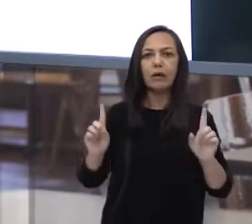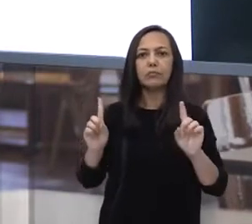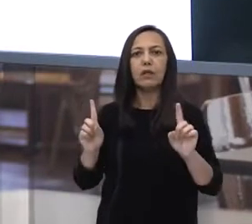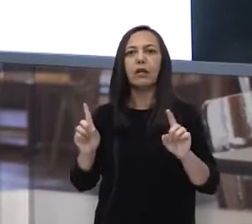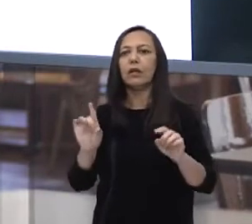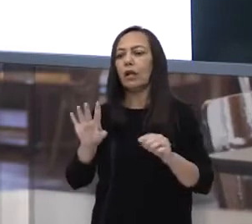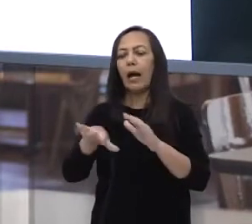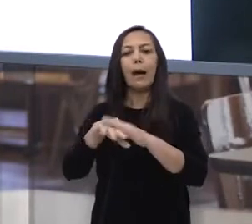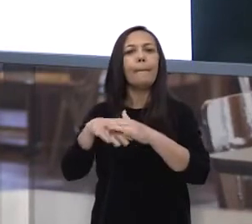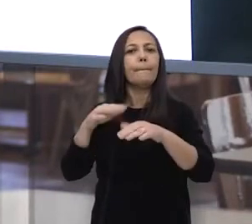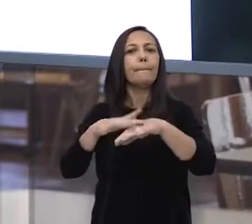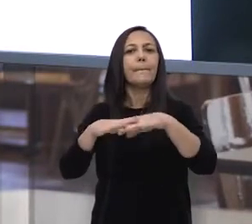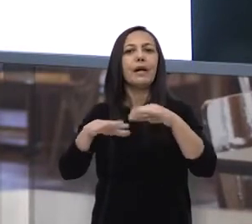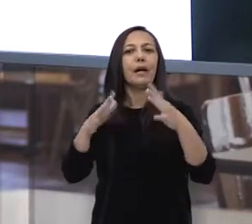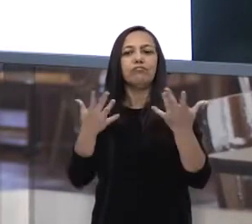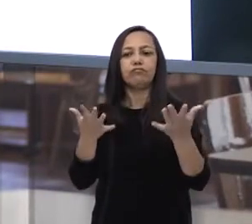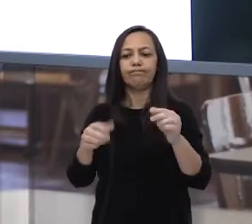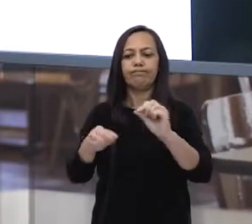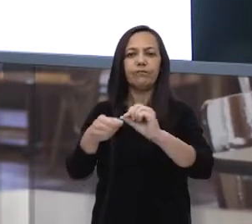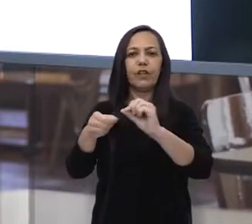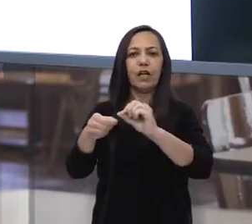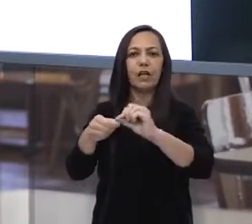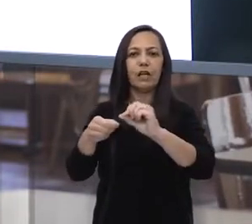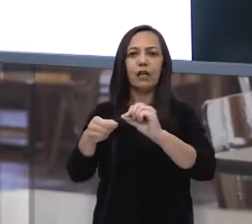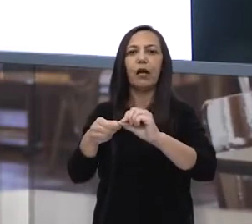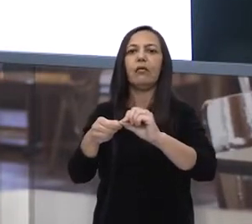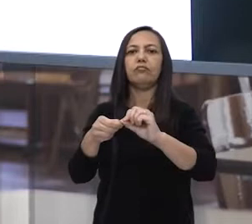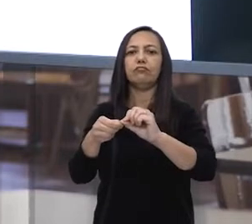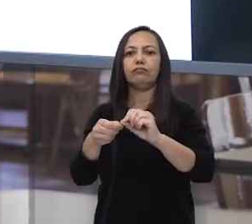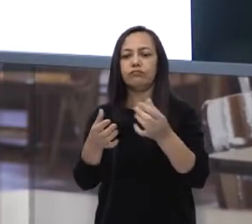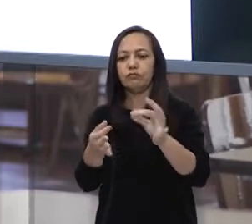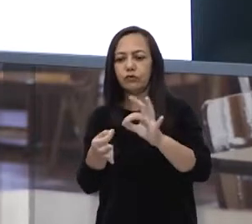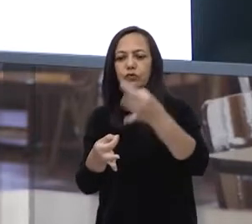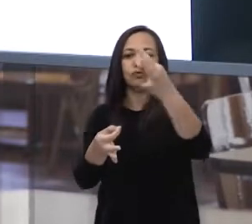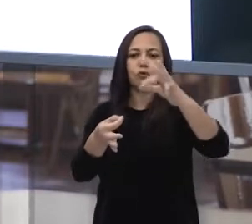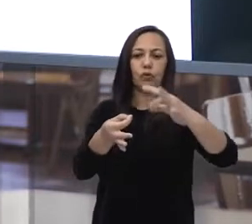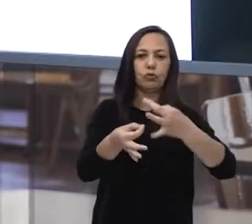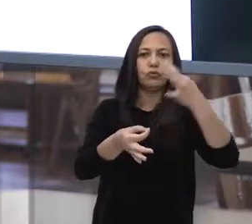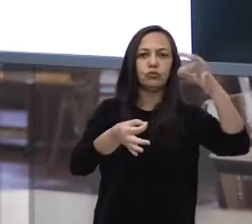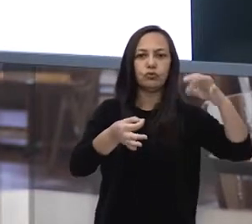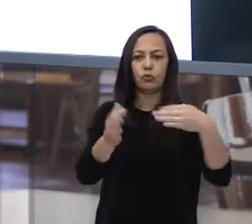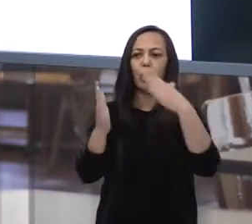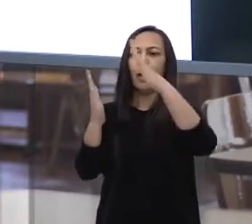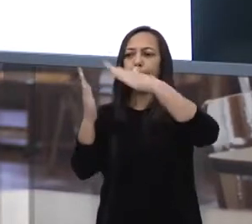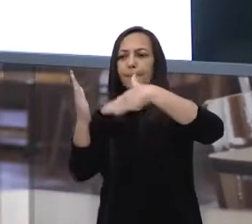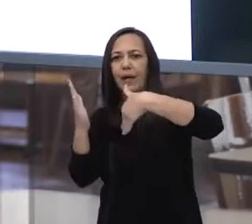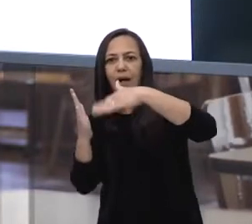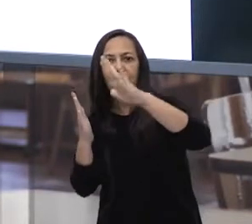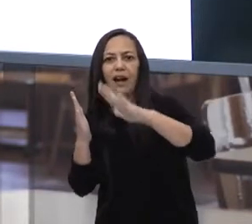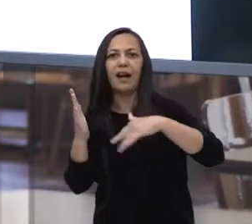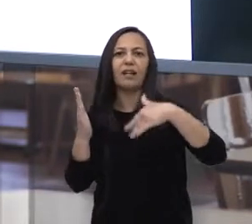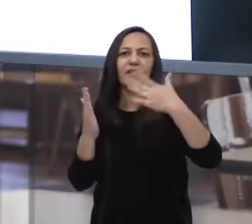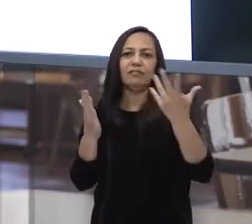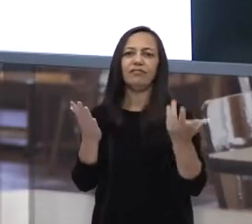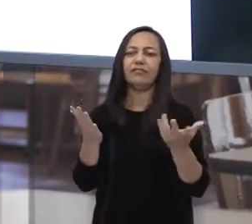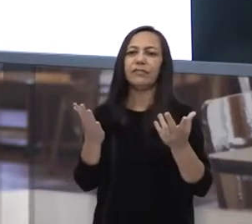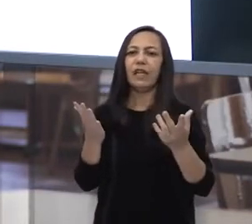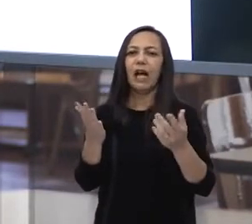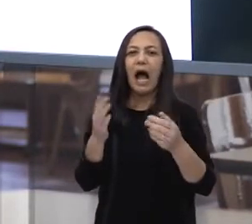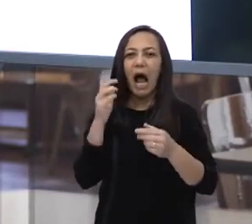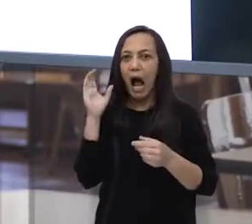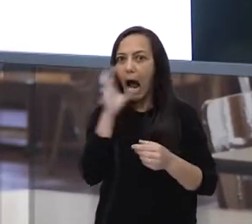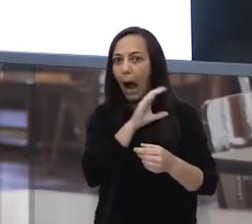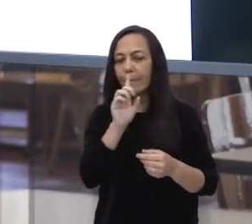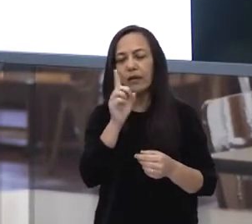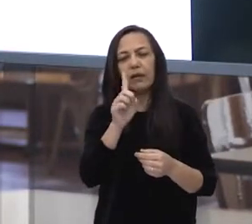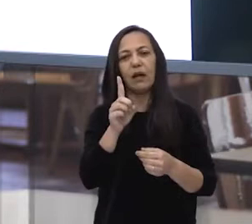maneira manual, praticamente artesanal, né? Então, a produção não era tão rápida, a produção